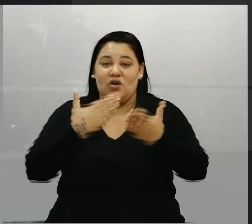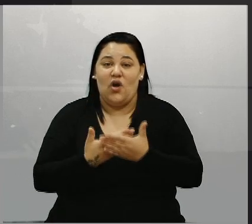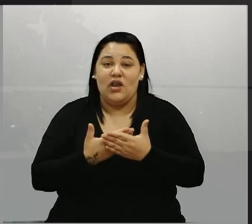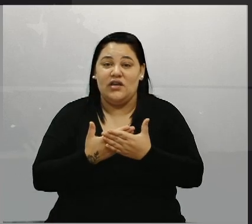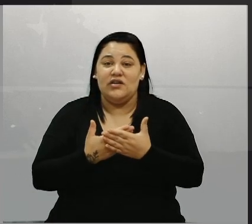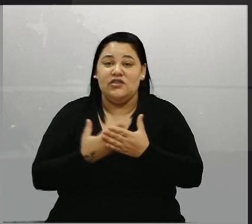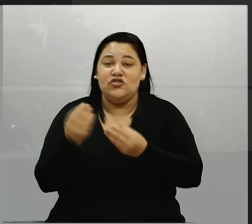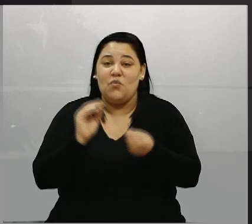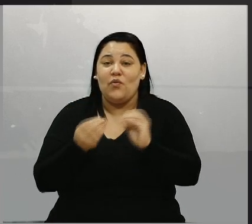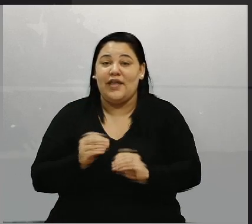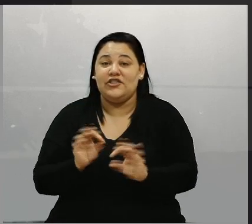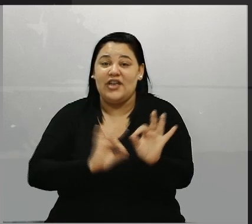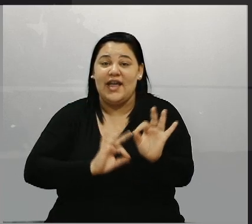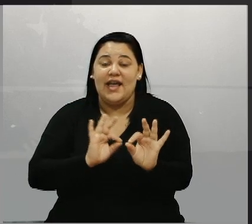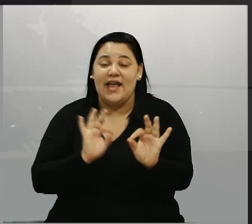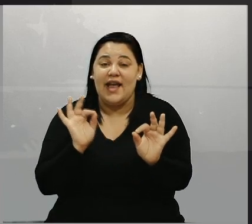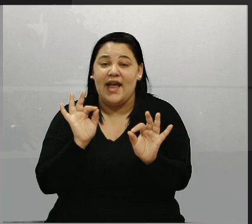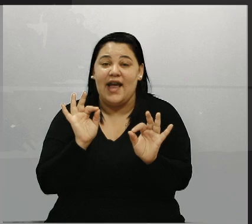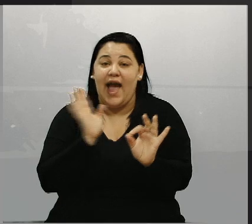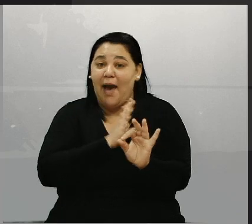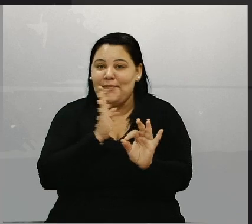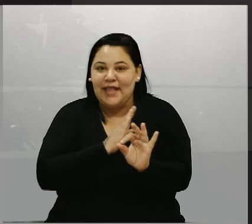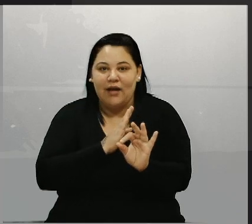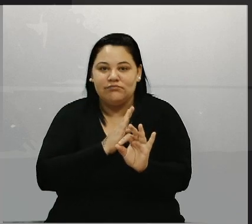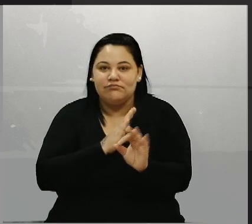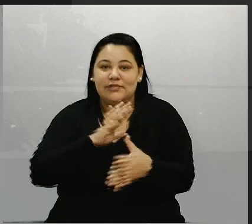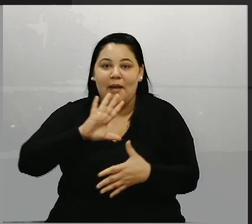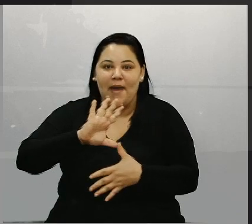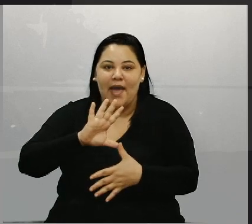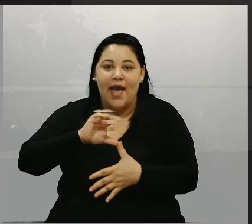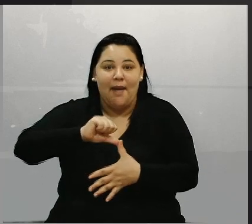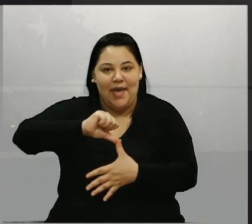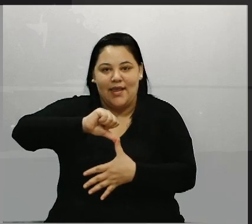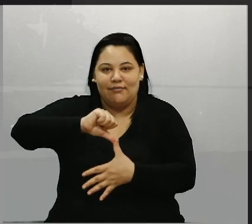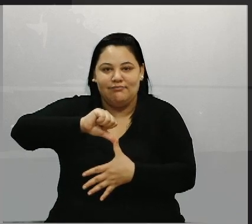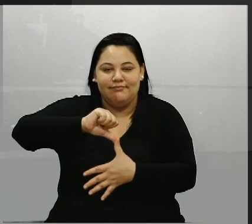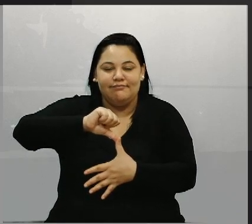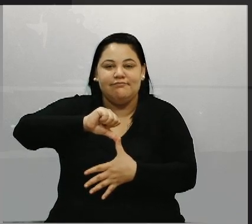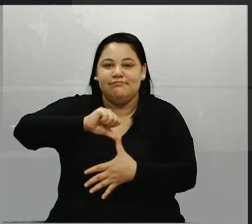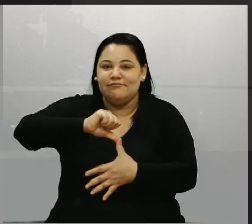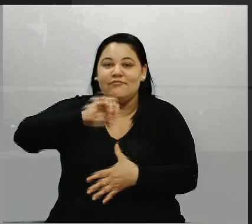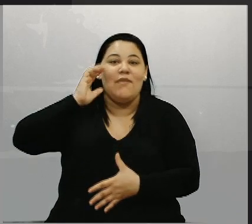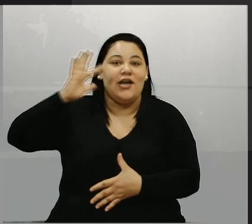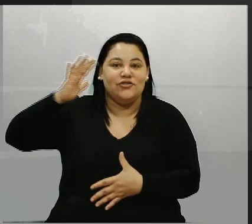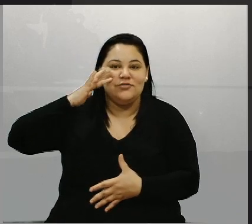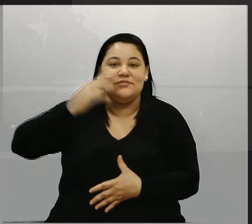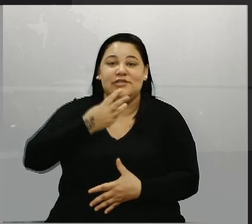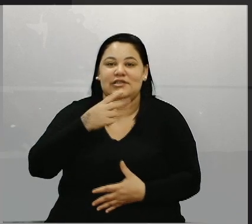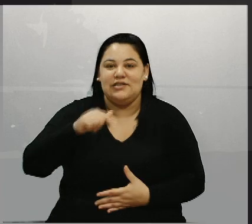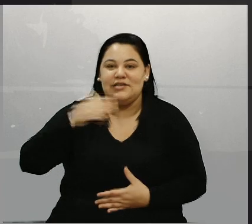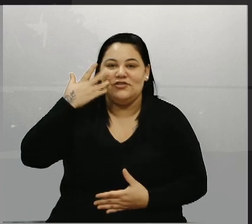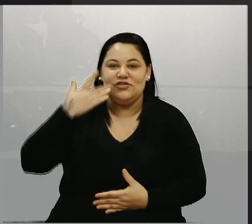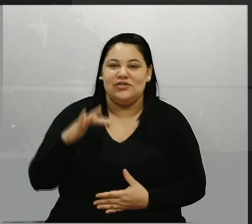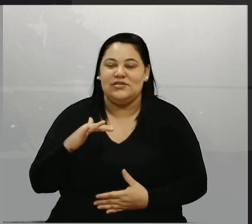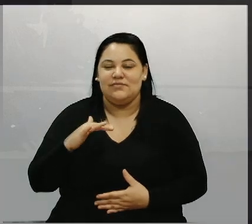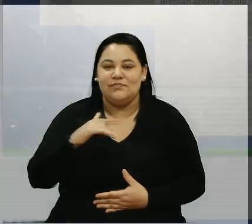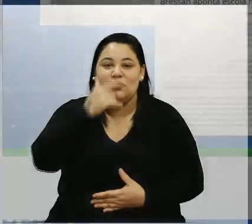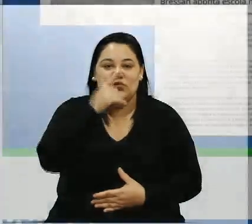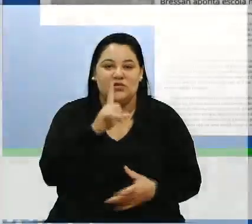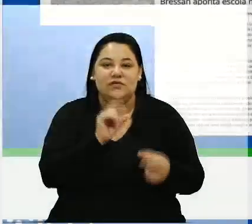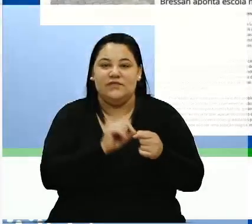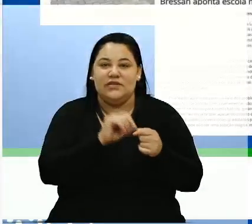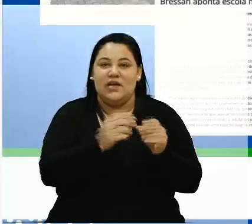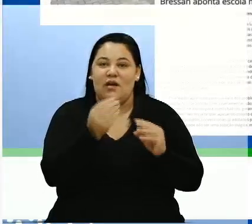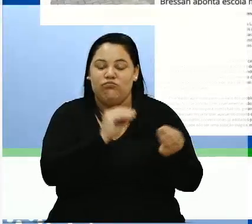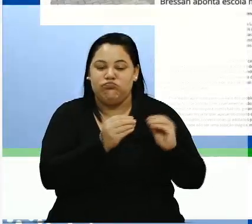América Latina. Então vocês imaginam que em 37 dias conseguiram fazer uma